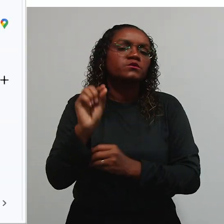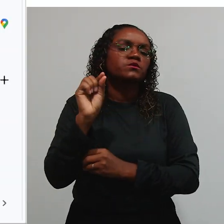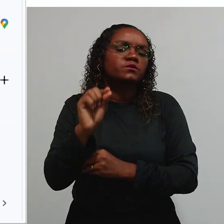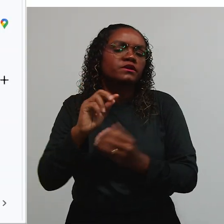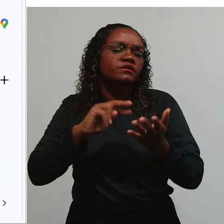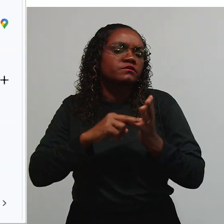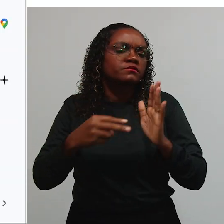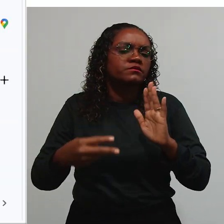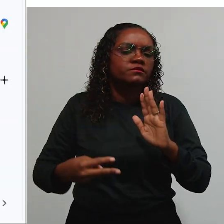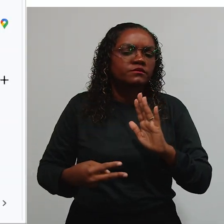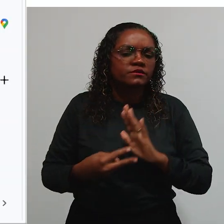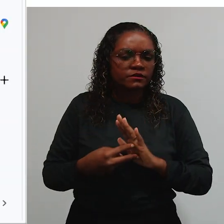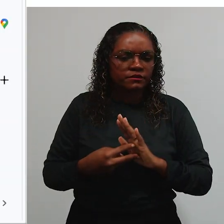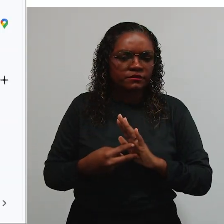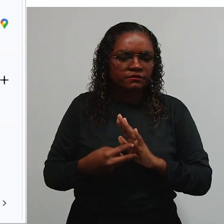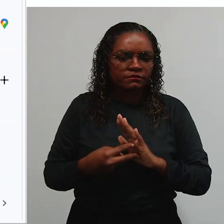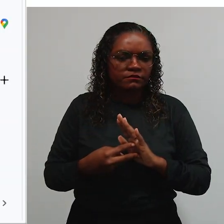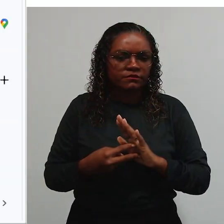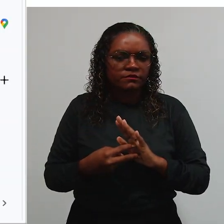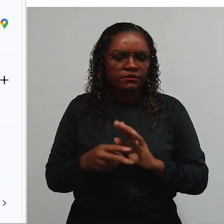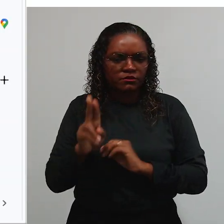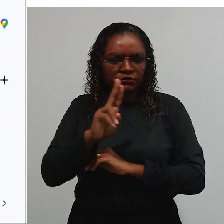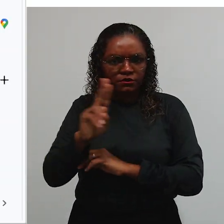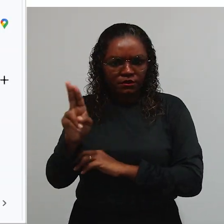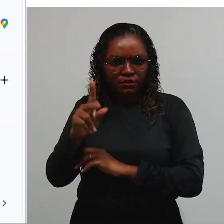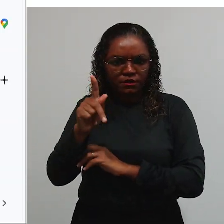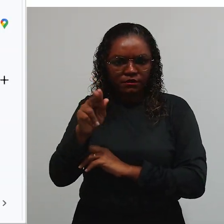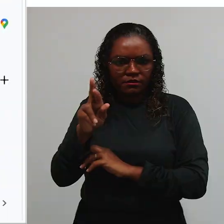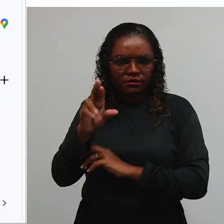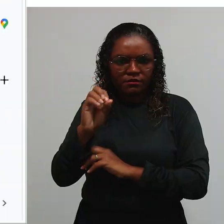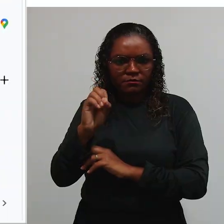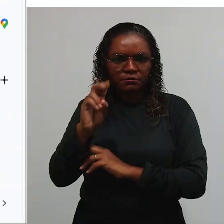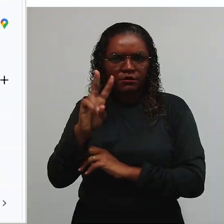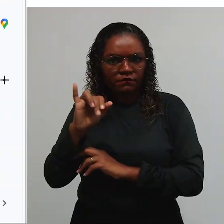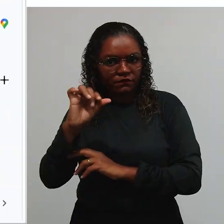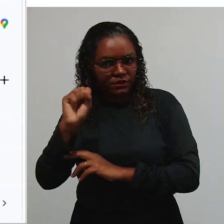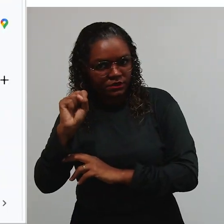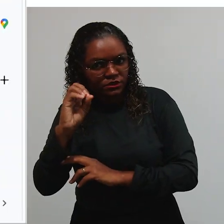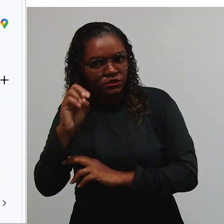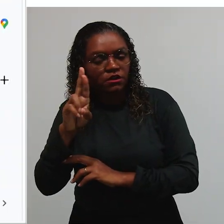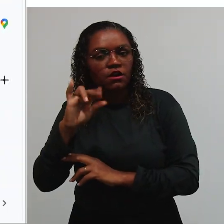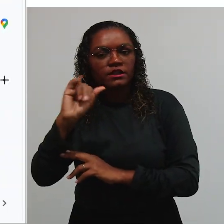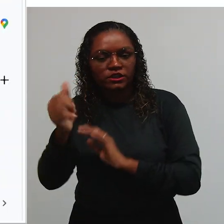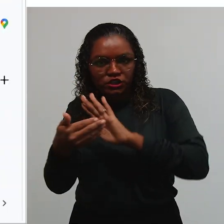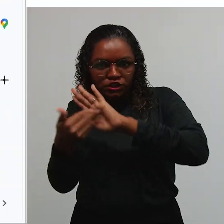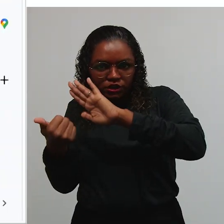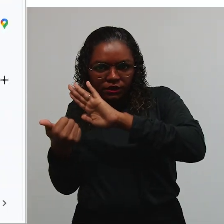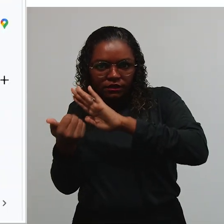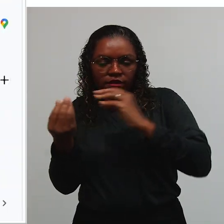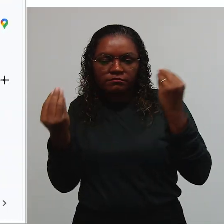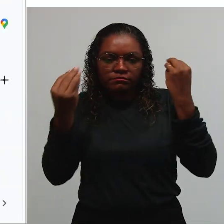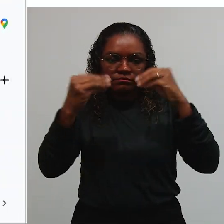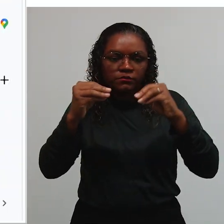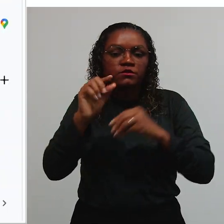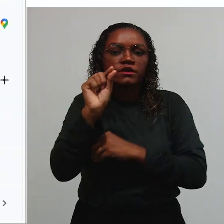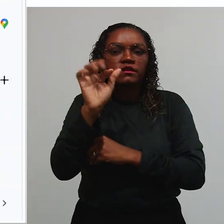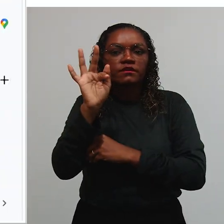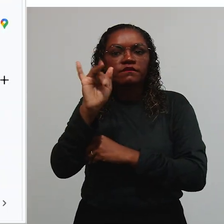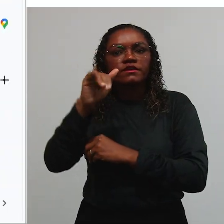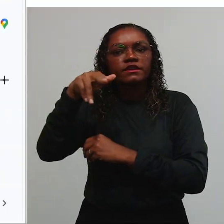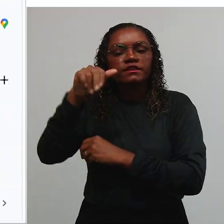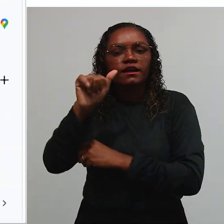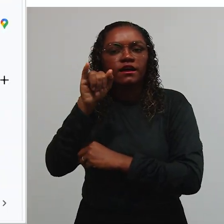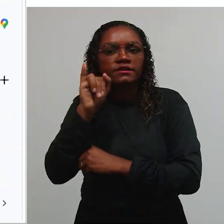As considerações, aqui a gente nomeou de provisórias, mas geralmente elas são considerações finais,